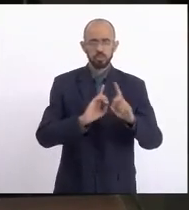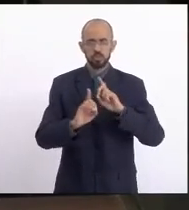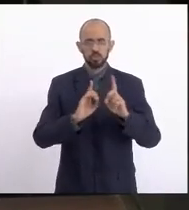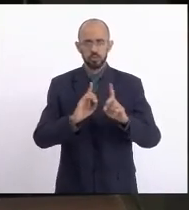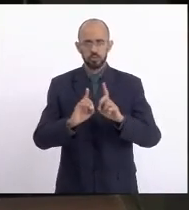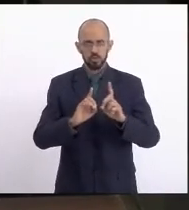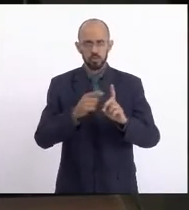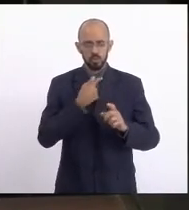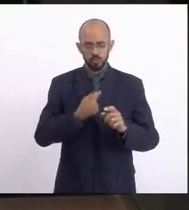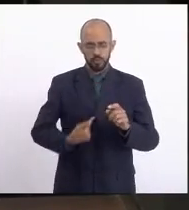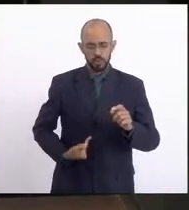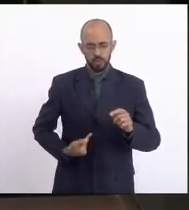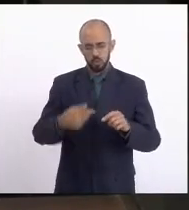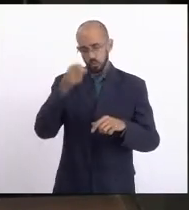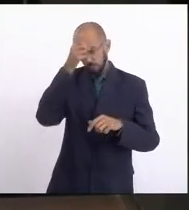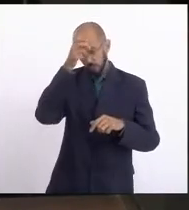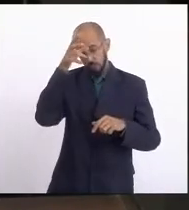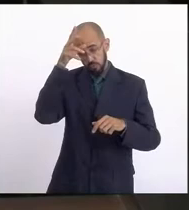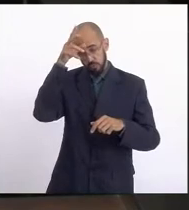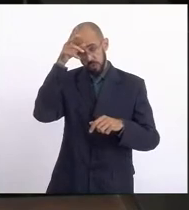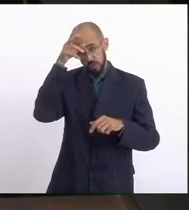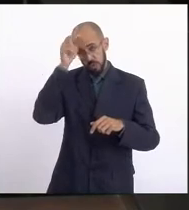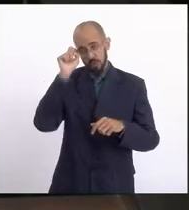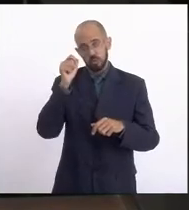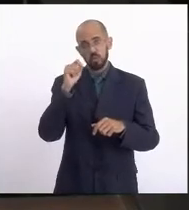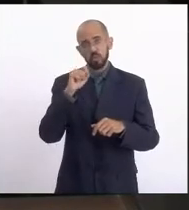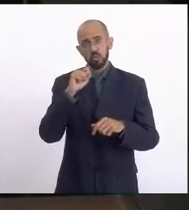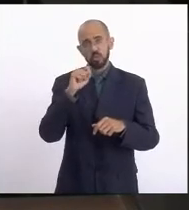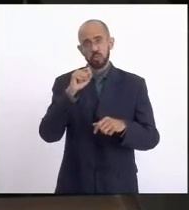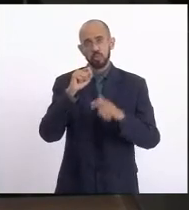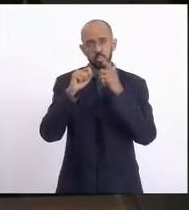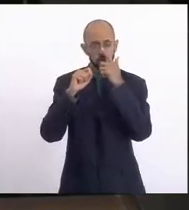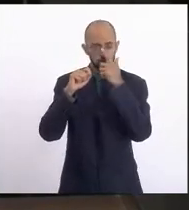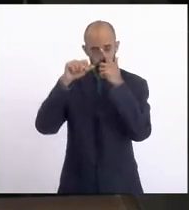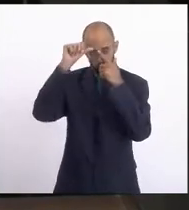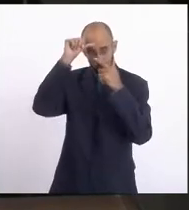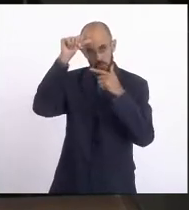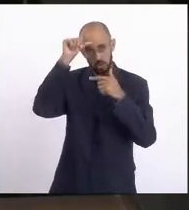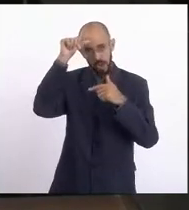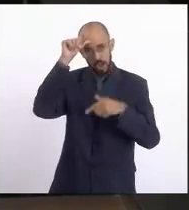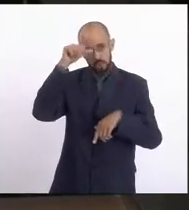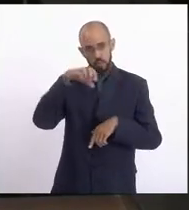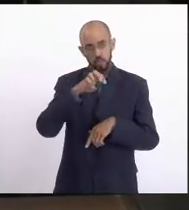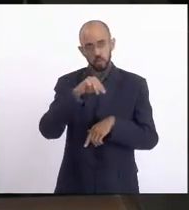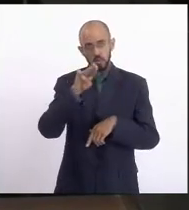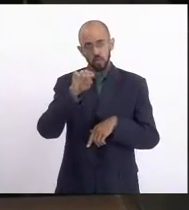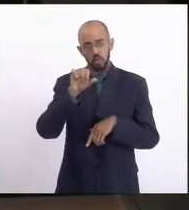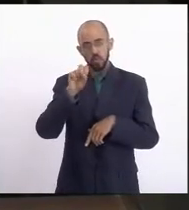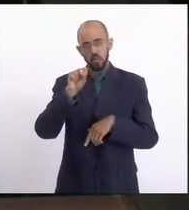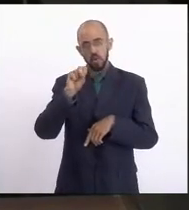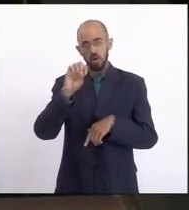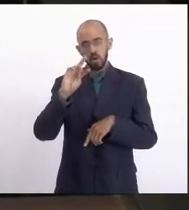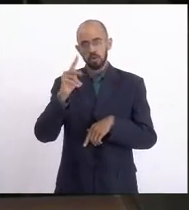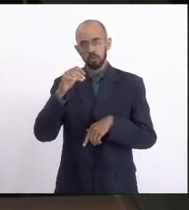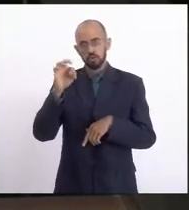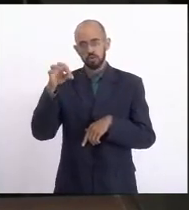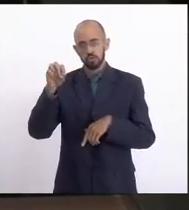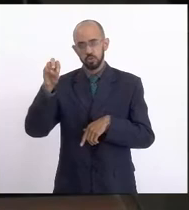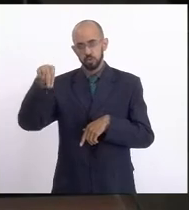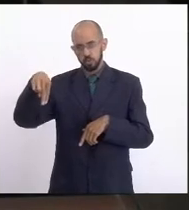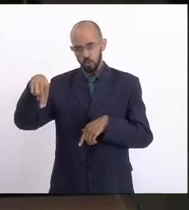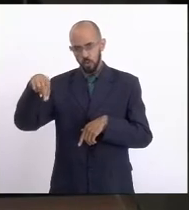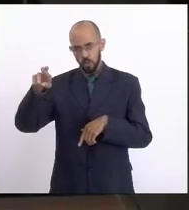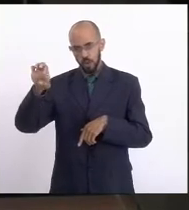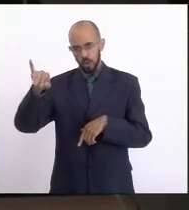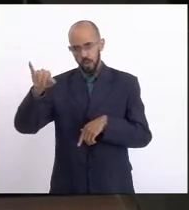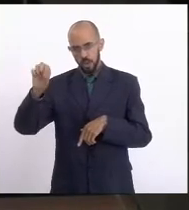e o prefeito, o governador Cláudio Castro e o prefeito Washington Reis, acham que podem tudo, acham que podem decidir sozinhos, mas não